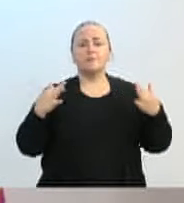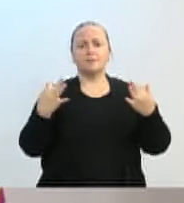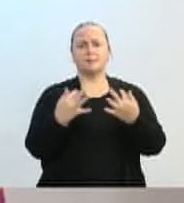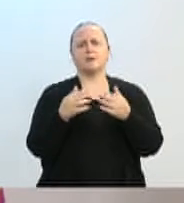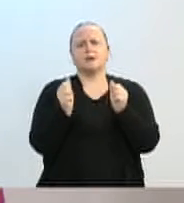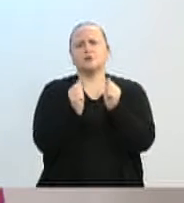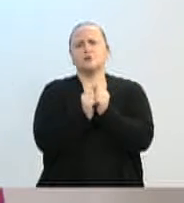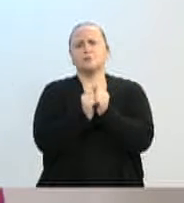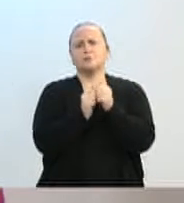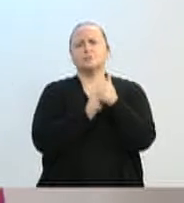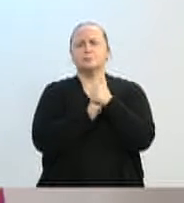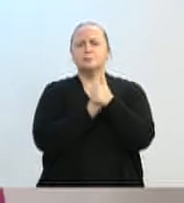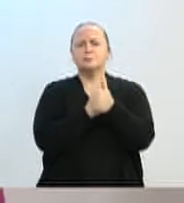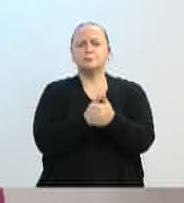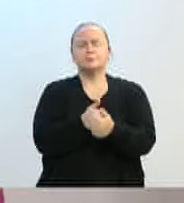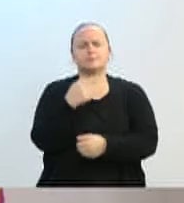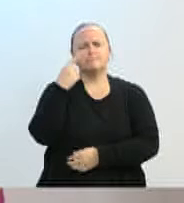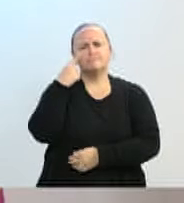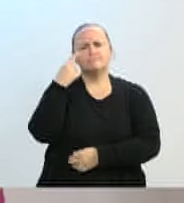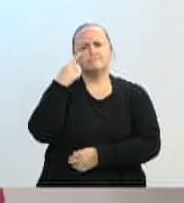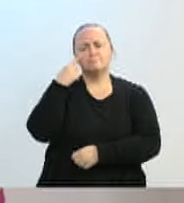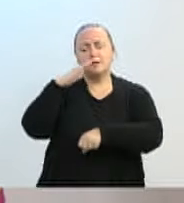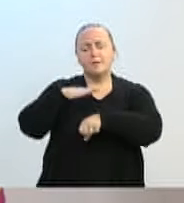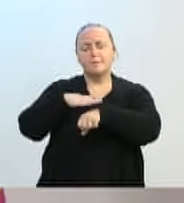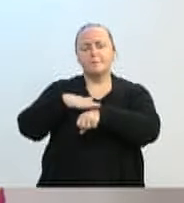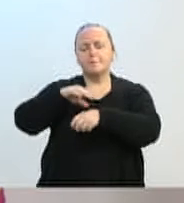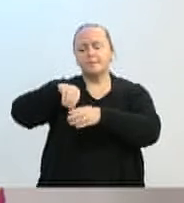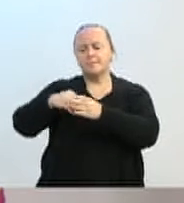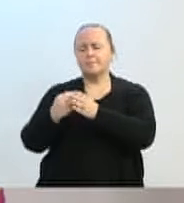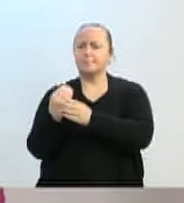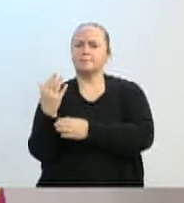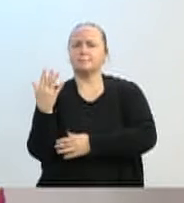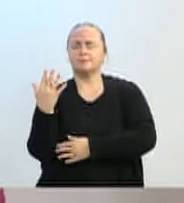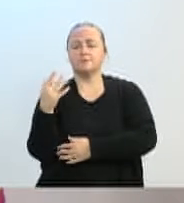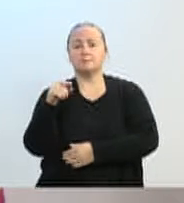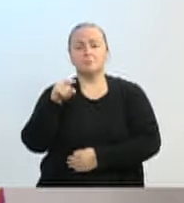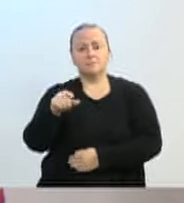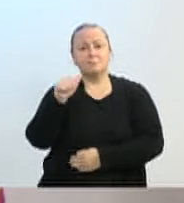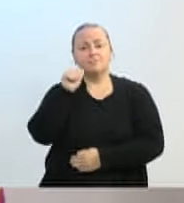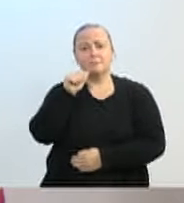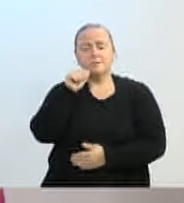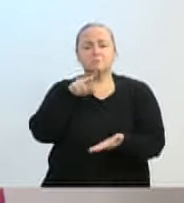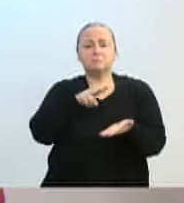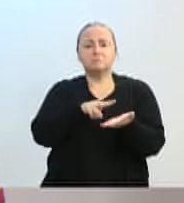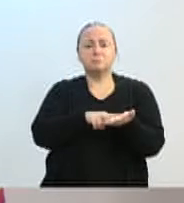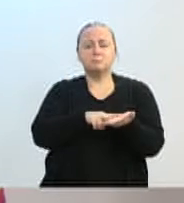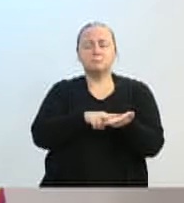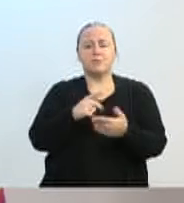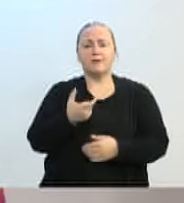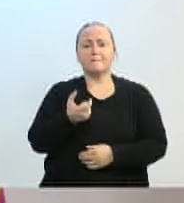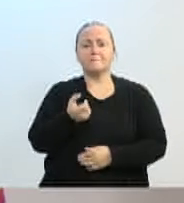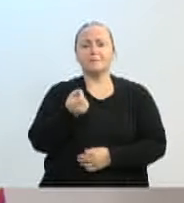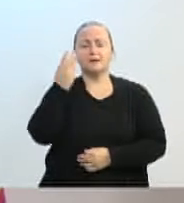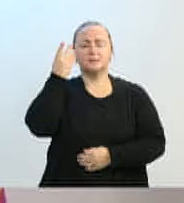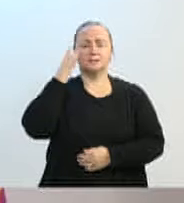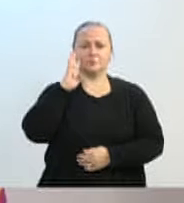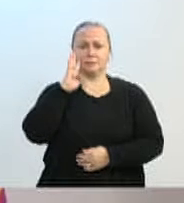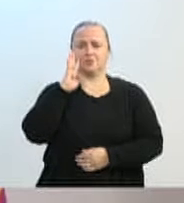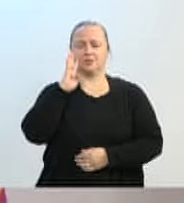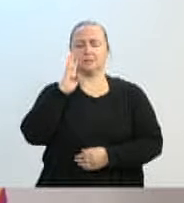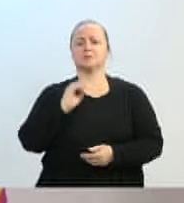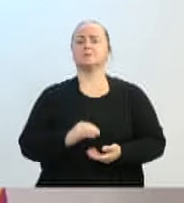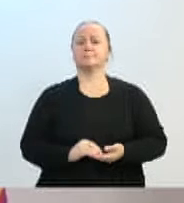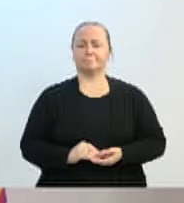acompanhando o plantio da muda. A dona Verônica ficou internada aqui em Blumenau por quase 20 dias na UTI